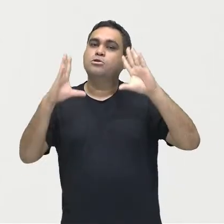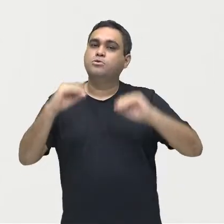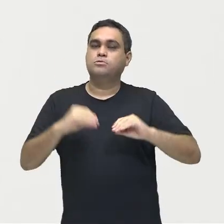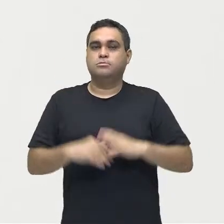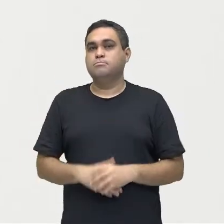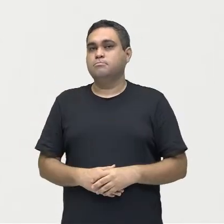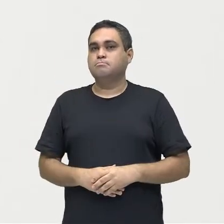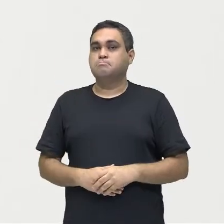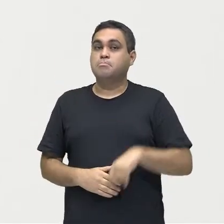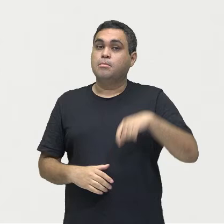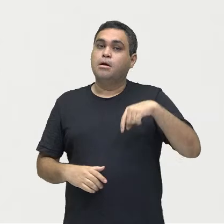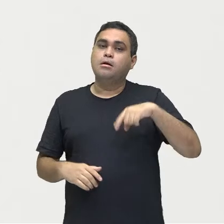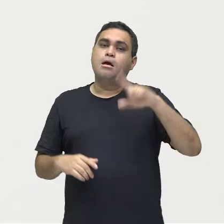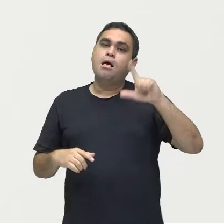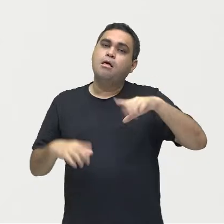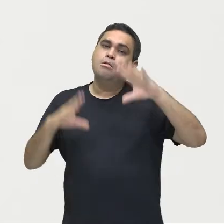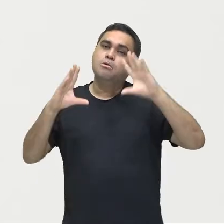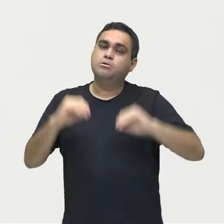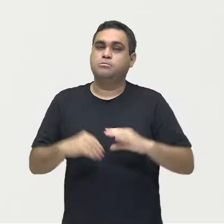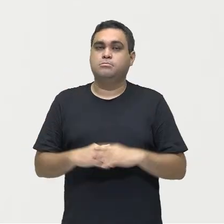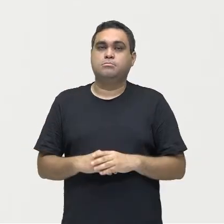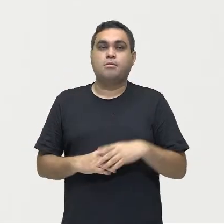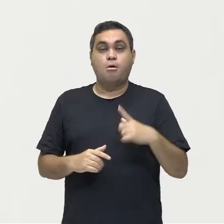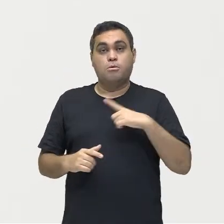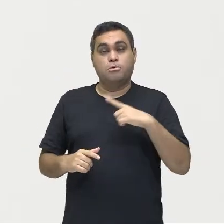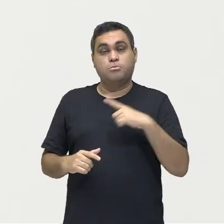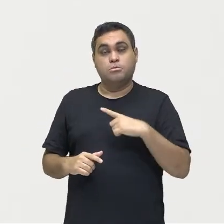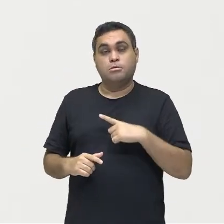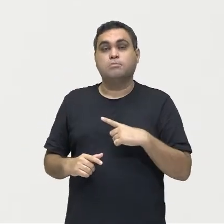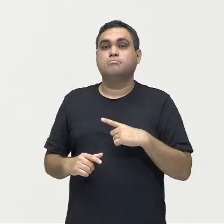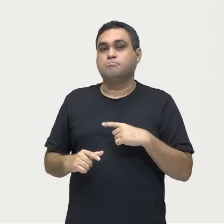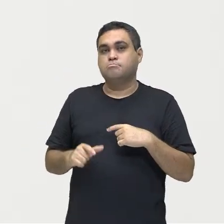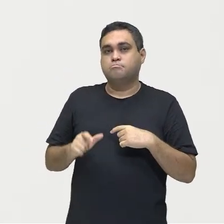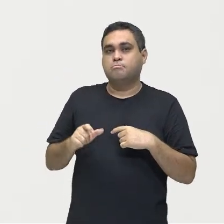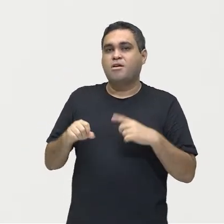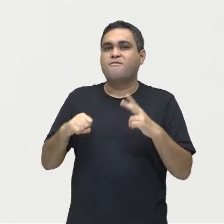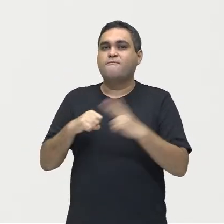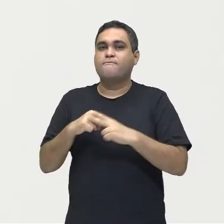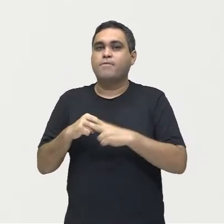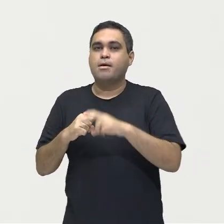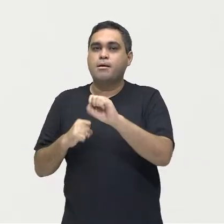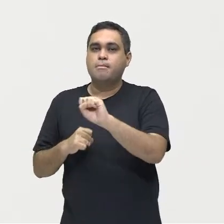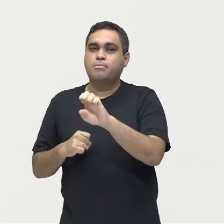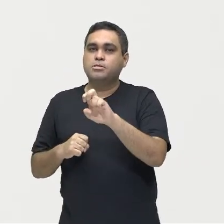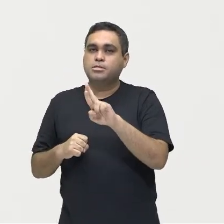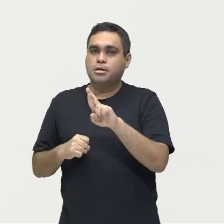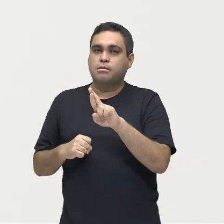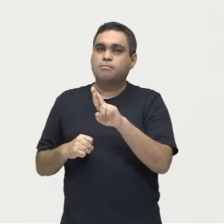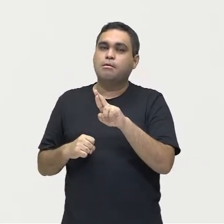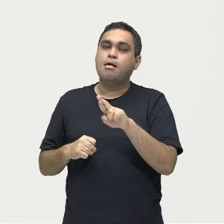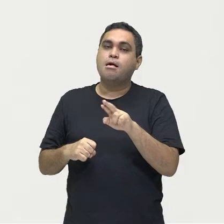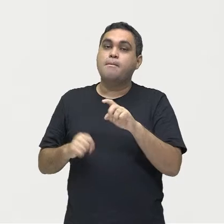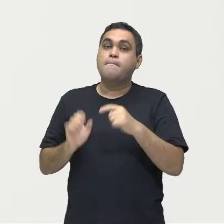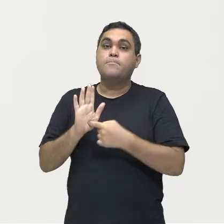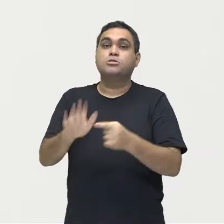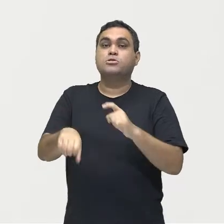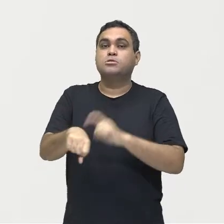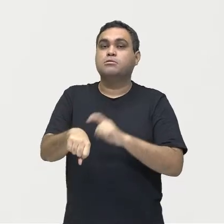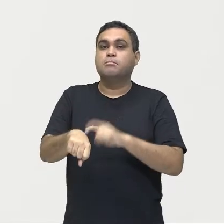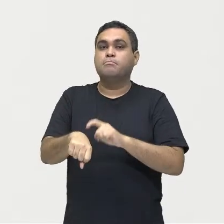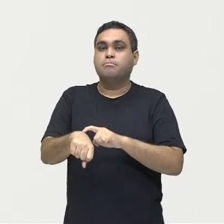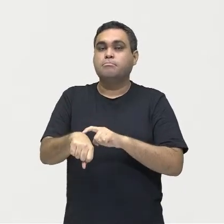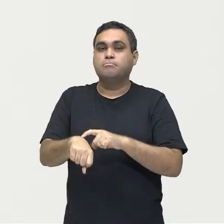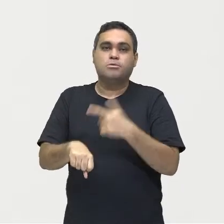Aqui é noite, é uma frase. Eu tenho o verbo ser, não é? Indicando um período do dia, indicando tempo, então não tem